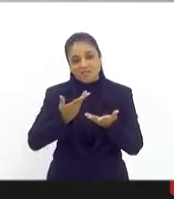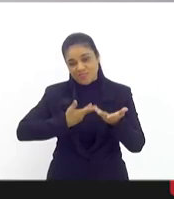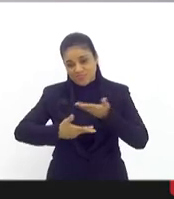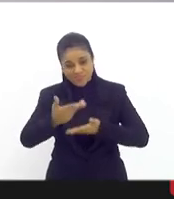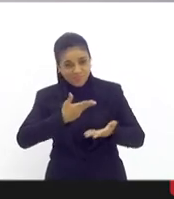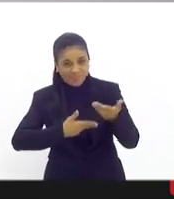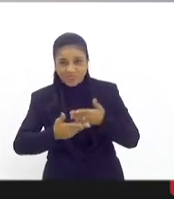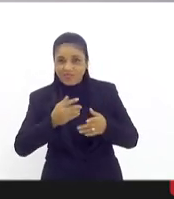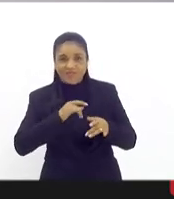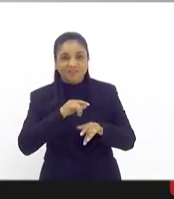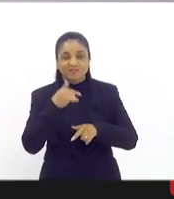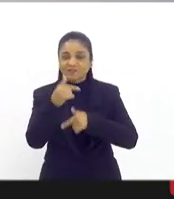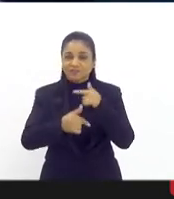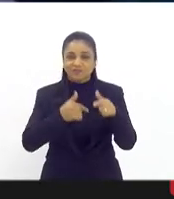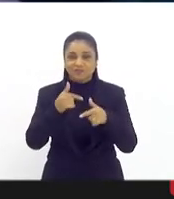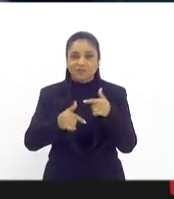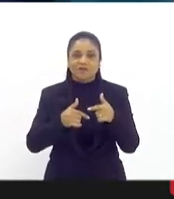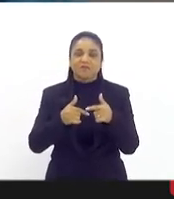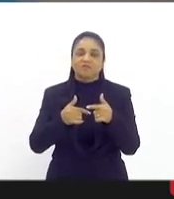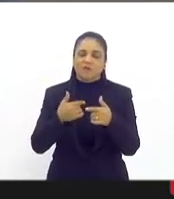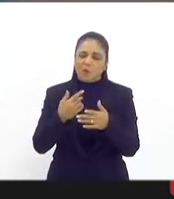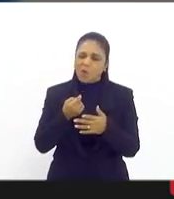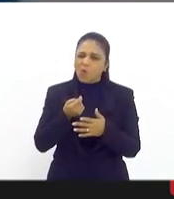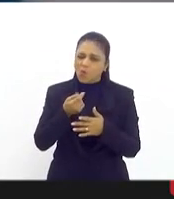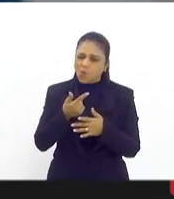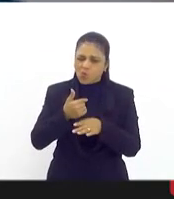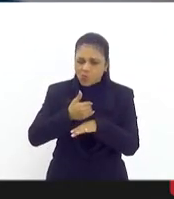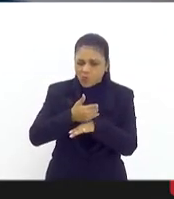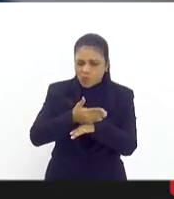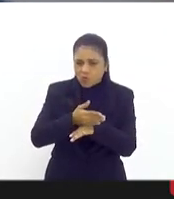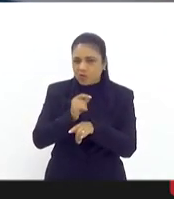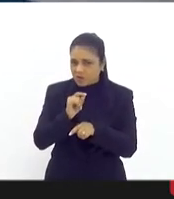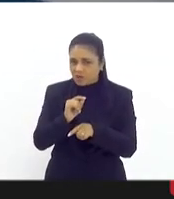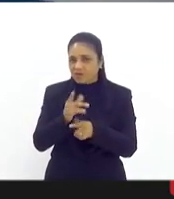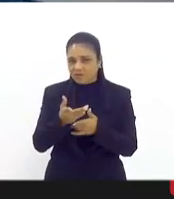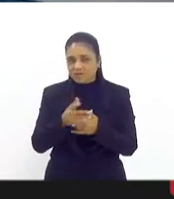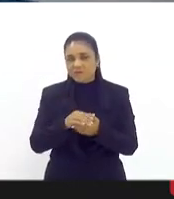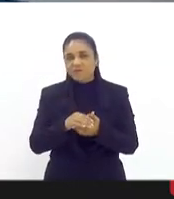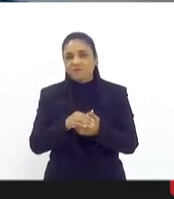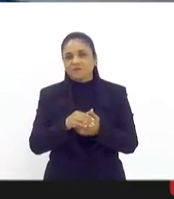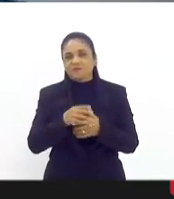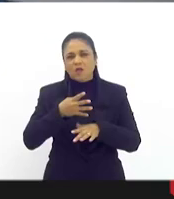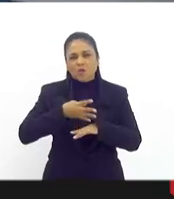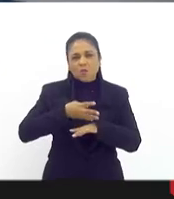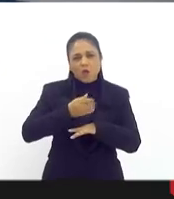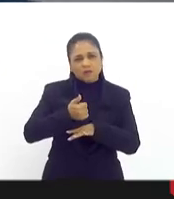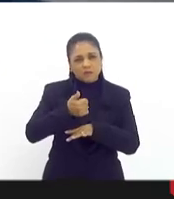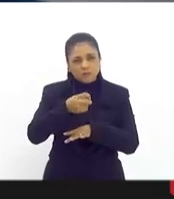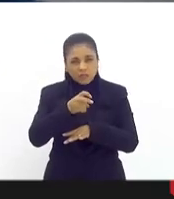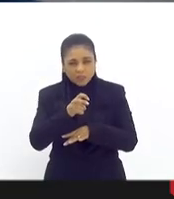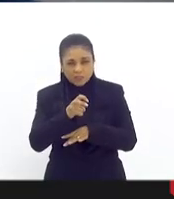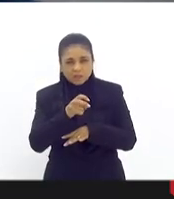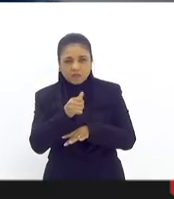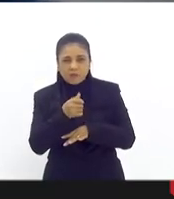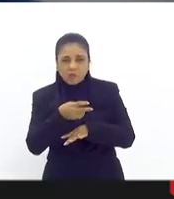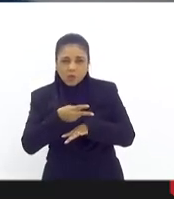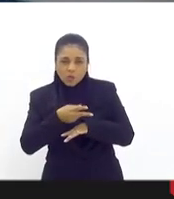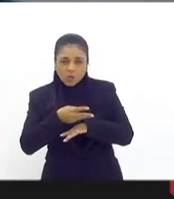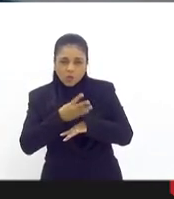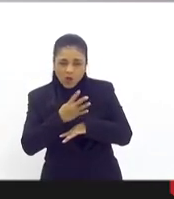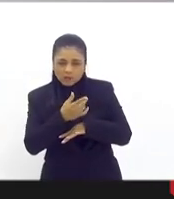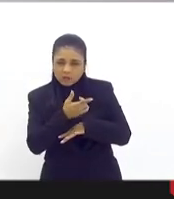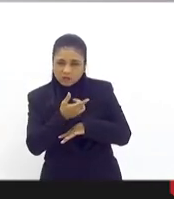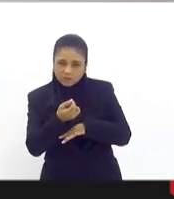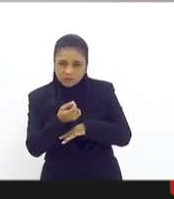da hora, é claro que a gente vai conseguir prorrogar um pouquinho. É, o Orlando... Até 4h15, 4h20, mas isso.